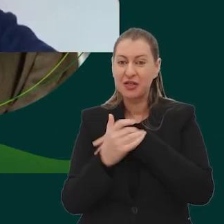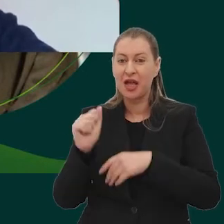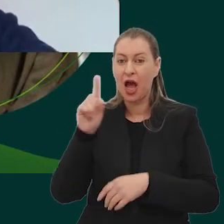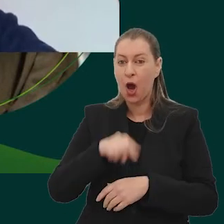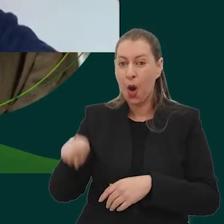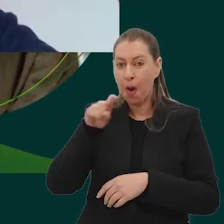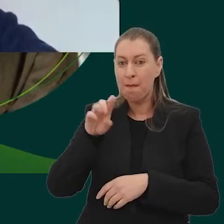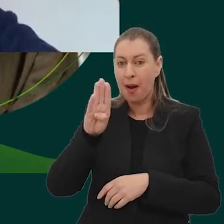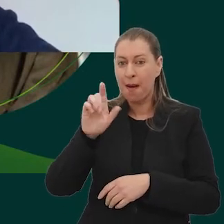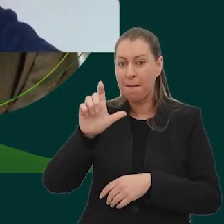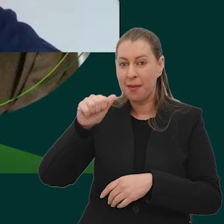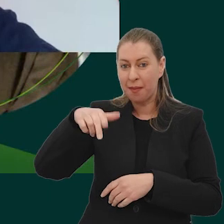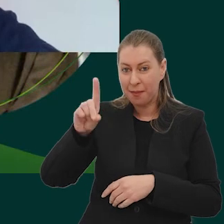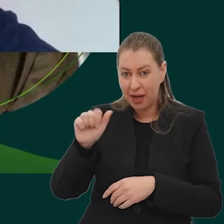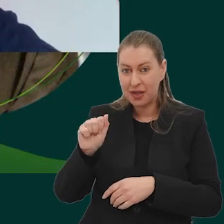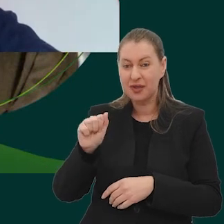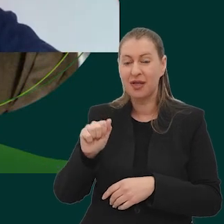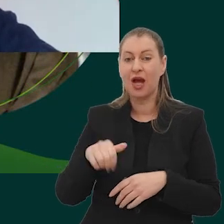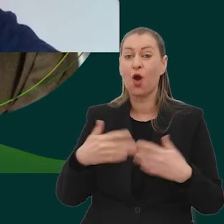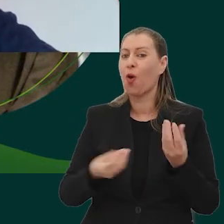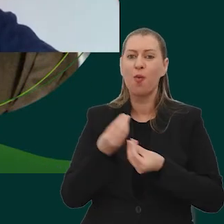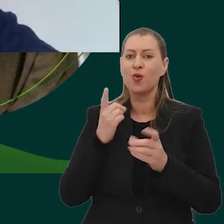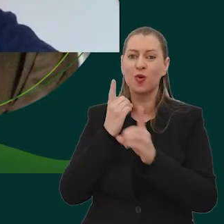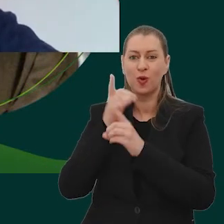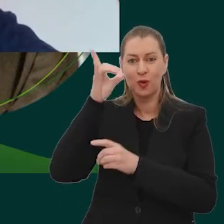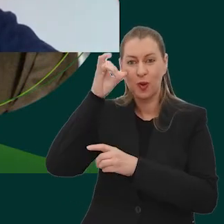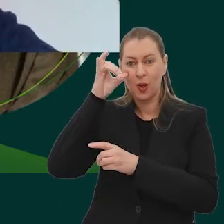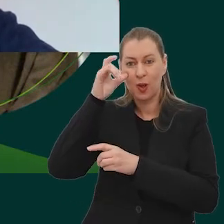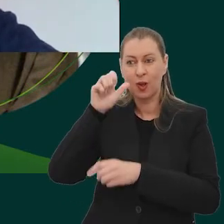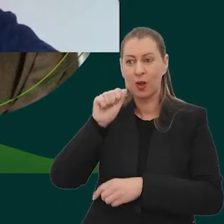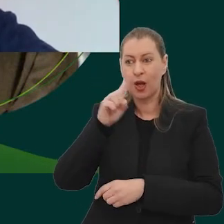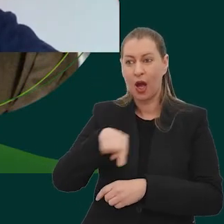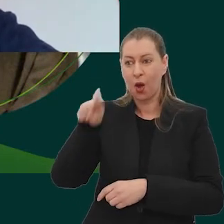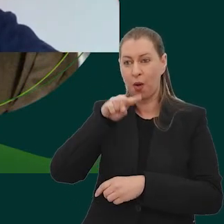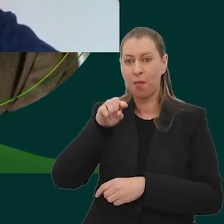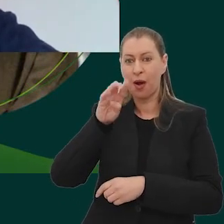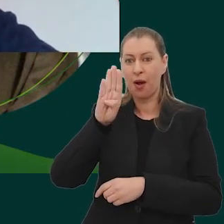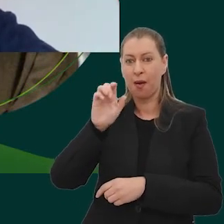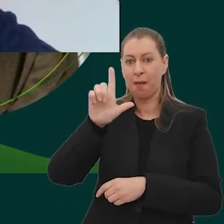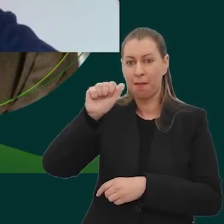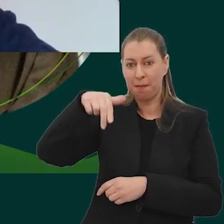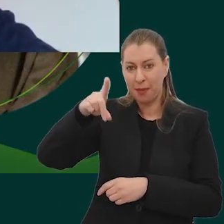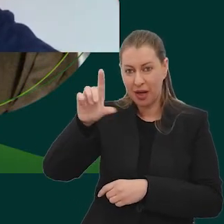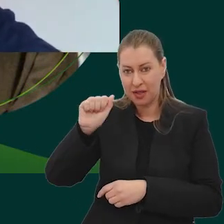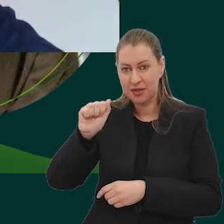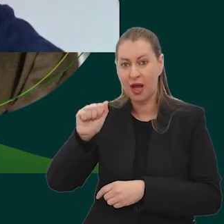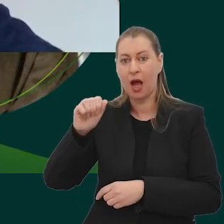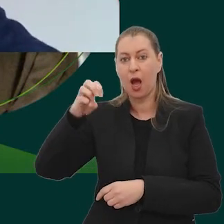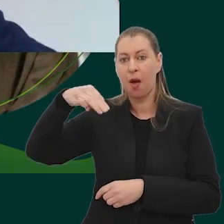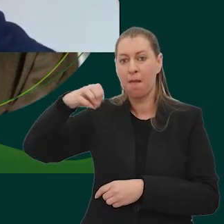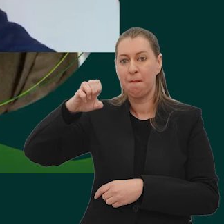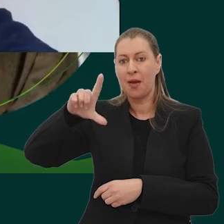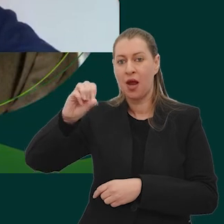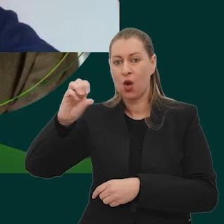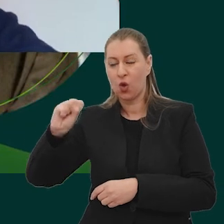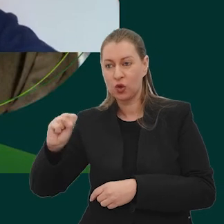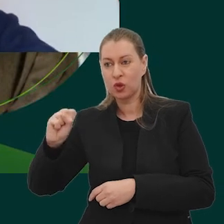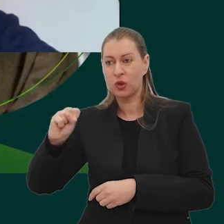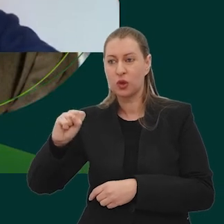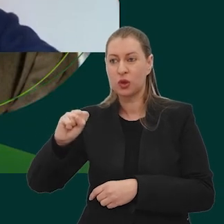acha no Instagram como? Blanda Melos. @Blanda Melos, com S no final. Melus. Com